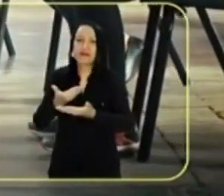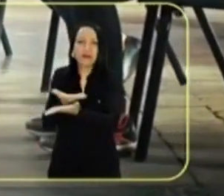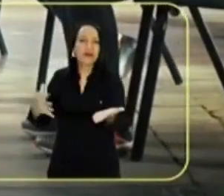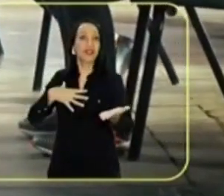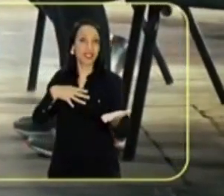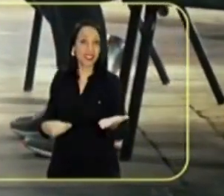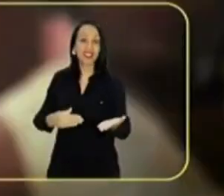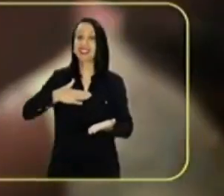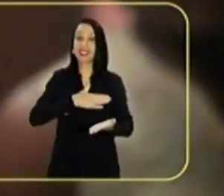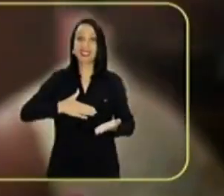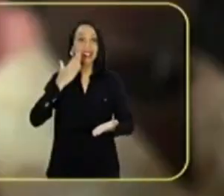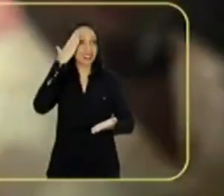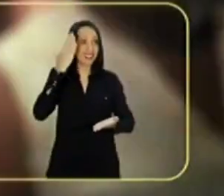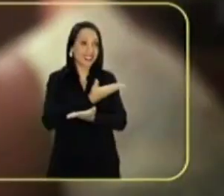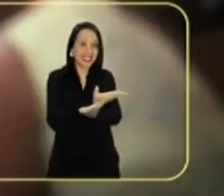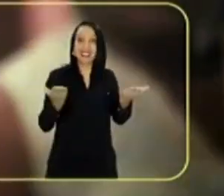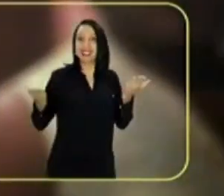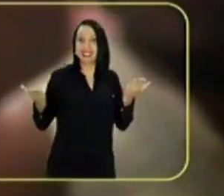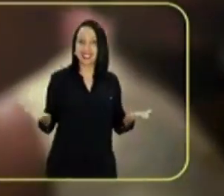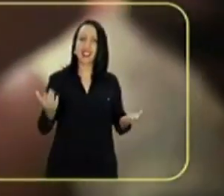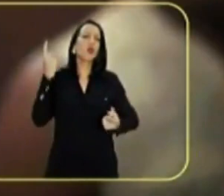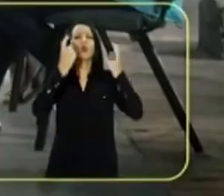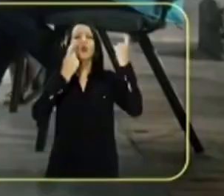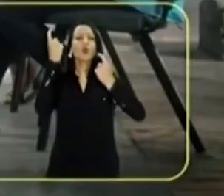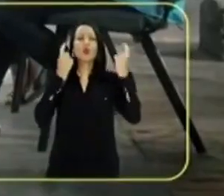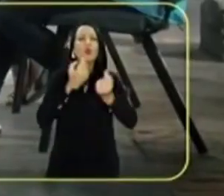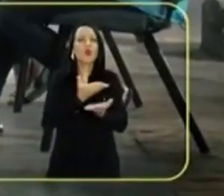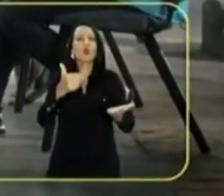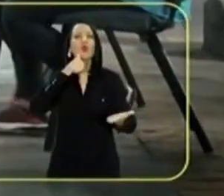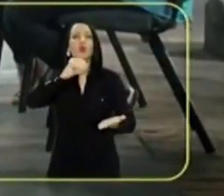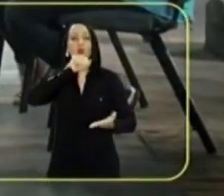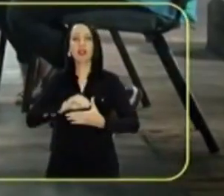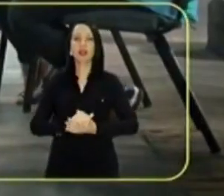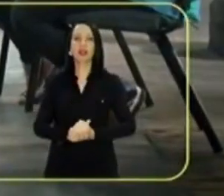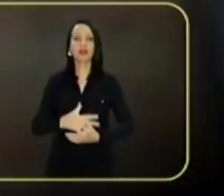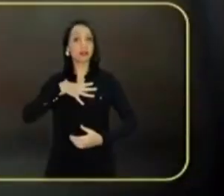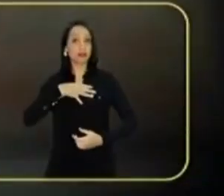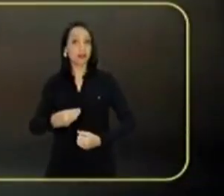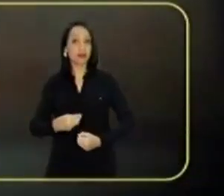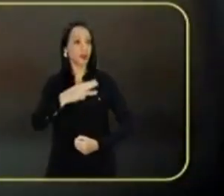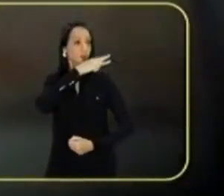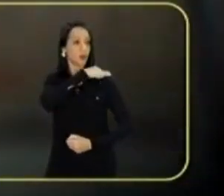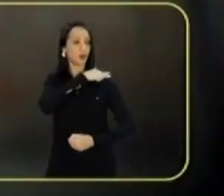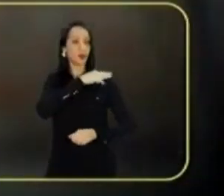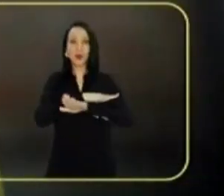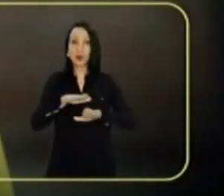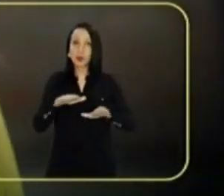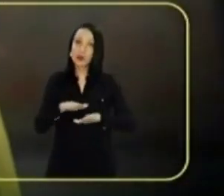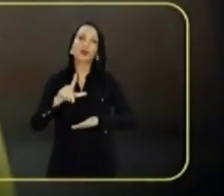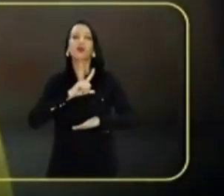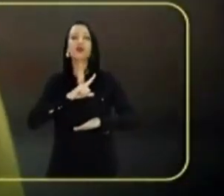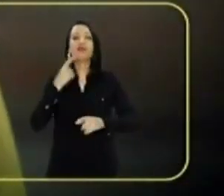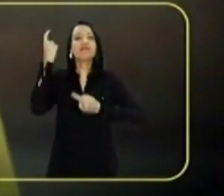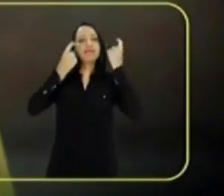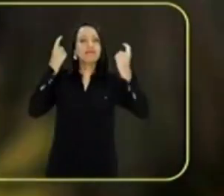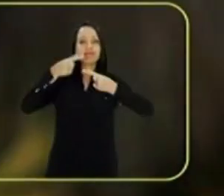queria saber o seguinte, o que preocupa as mães? É, meu filho está saindo agora do ensino médio. O que me preocupa muito agora é a fase